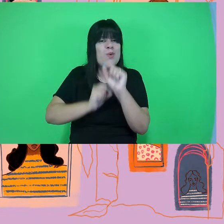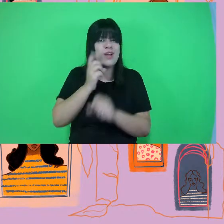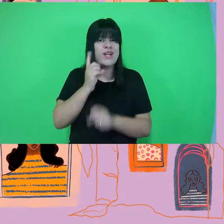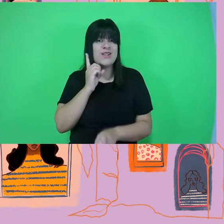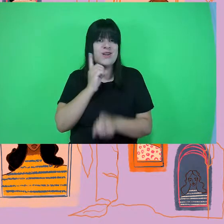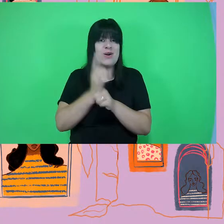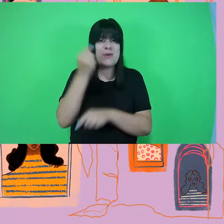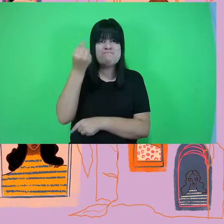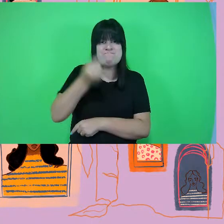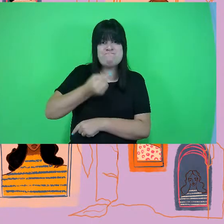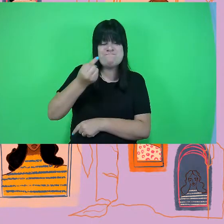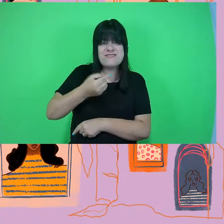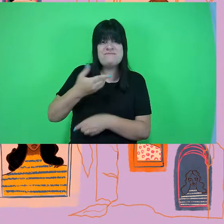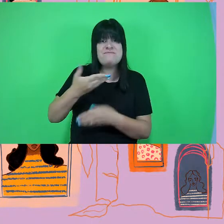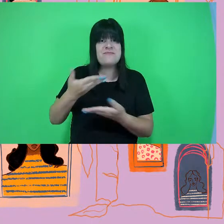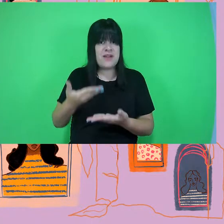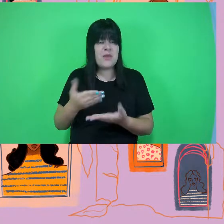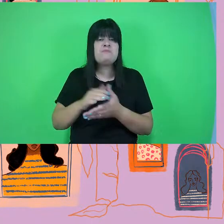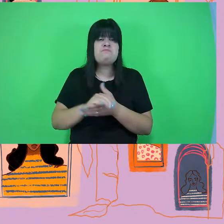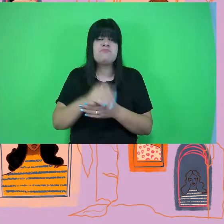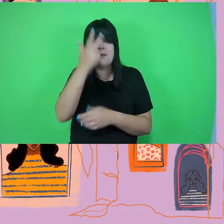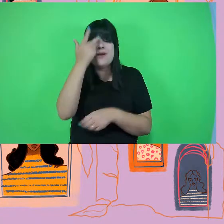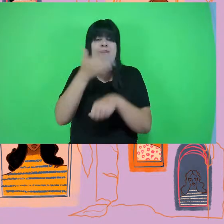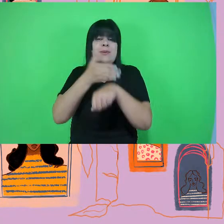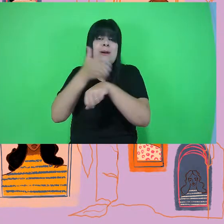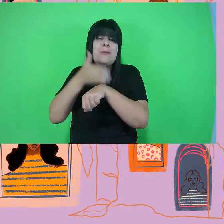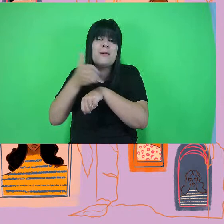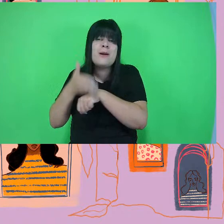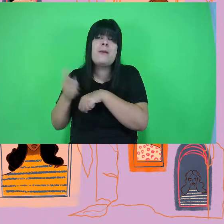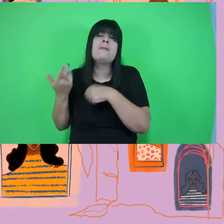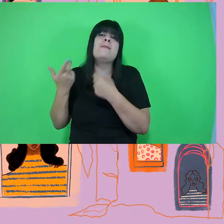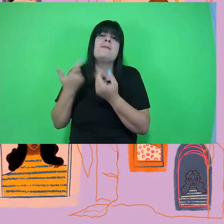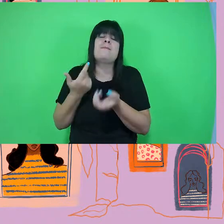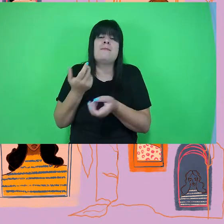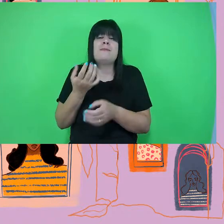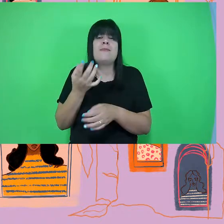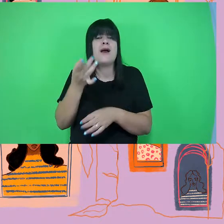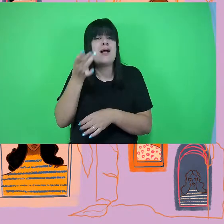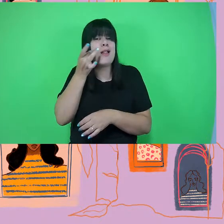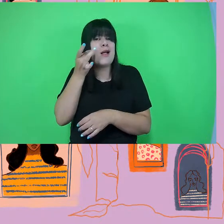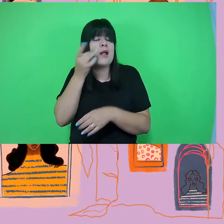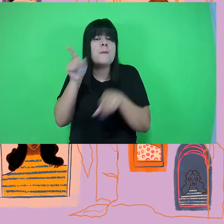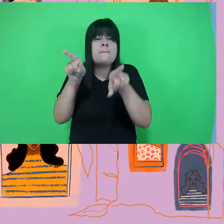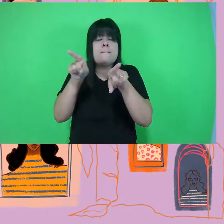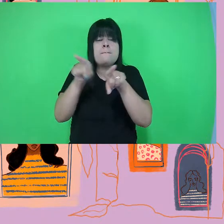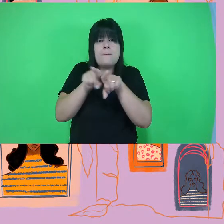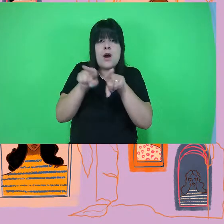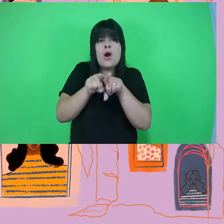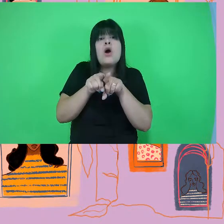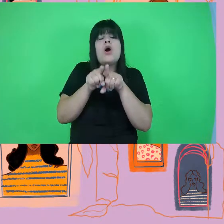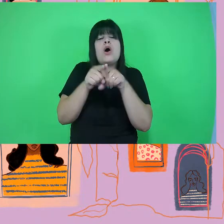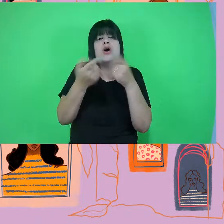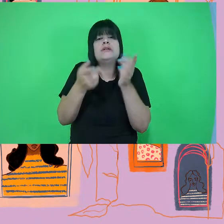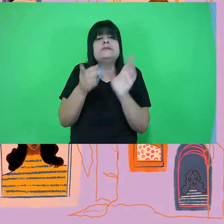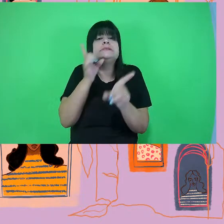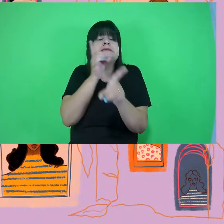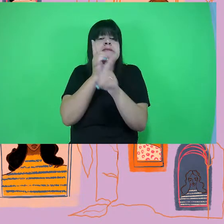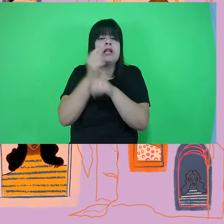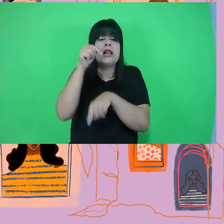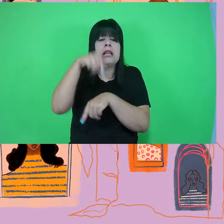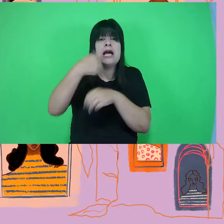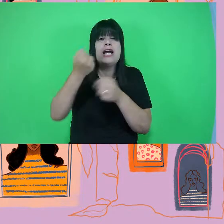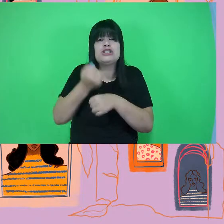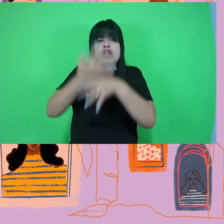dessa edição. E para quem participa conosco ao vivo, pode fazer as suas perguntas e comentários pelo chat, que serão